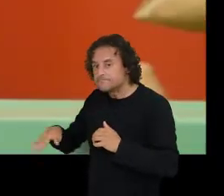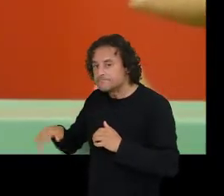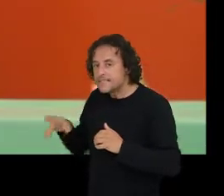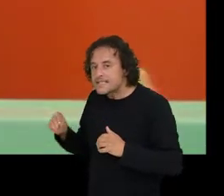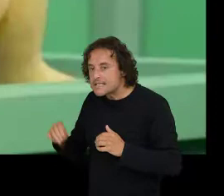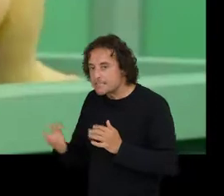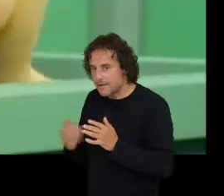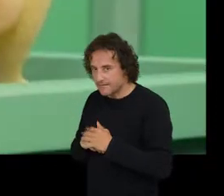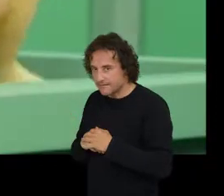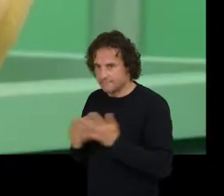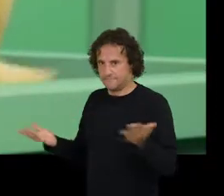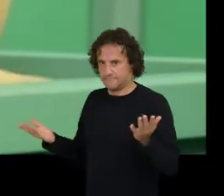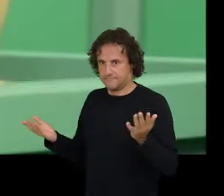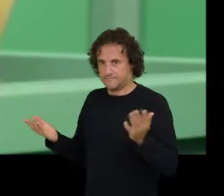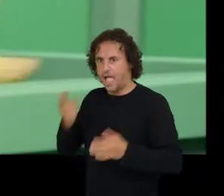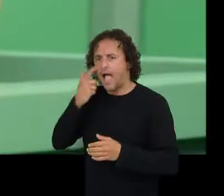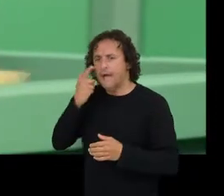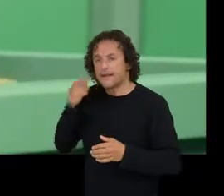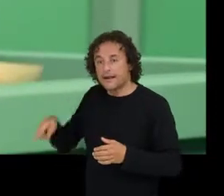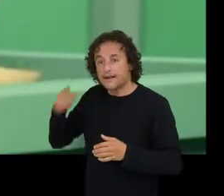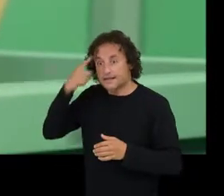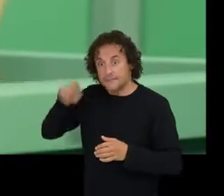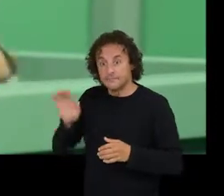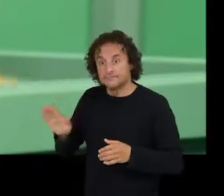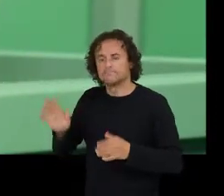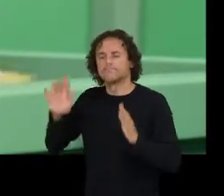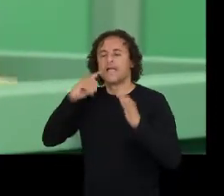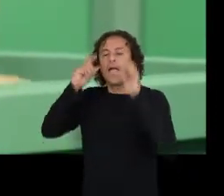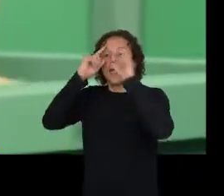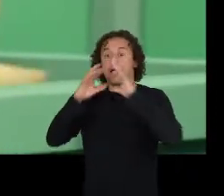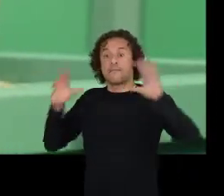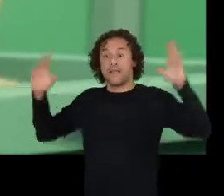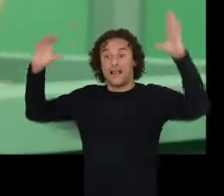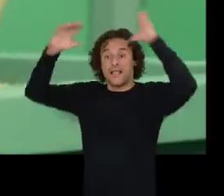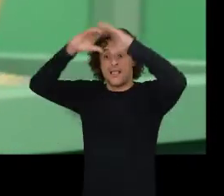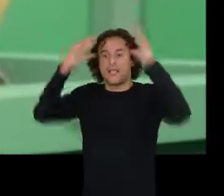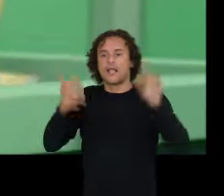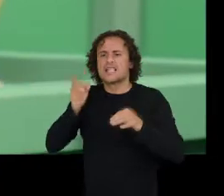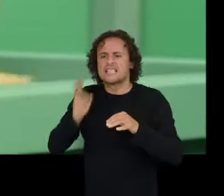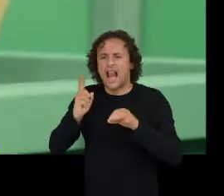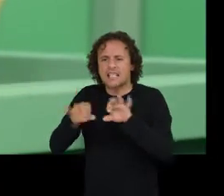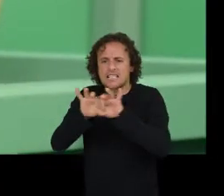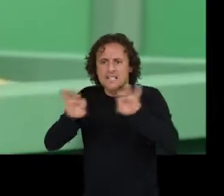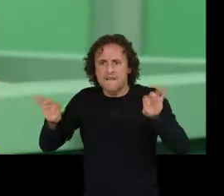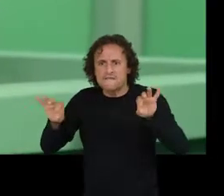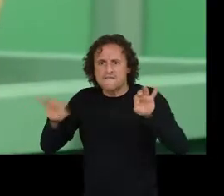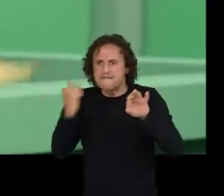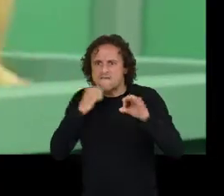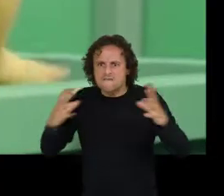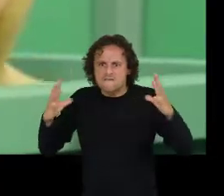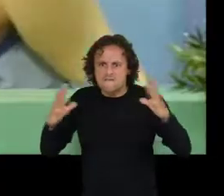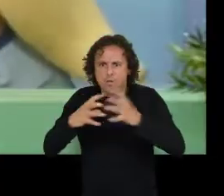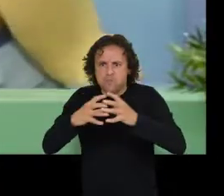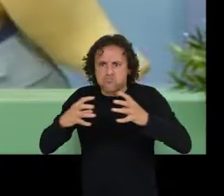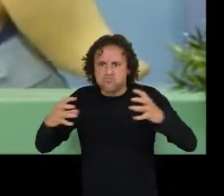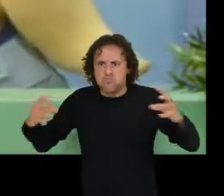Chispa. Ai, veña, a ver se sabes. Imagina que estás comendo unha salchicha grandísima, gordísima e que